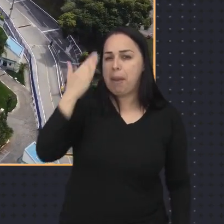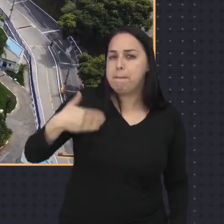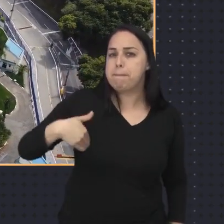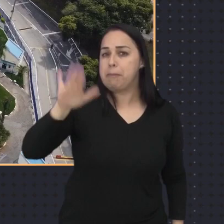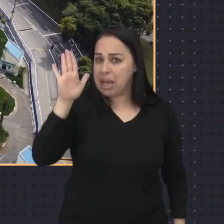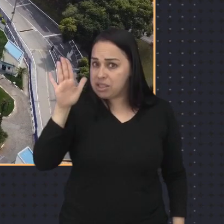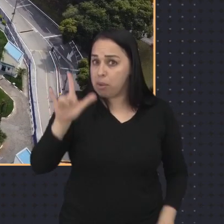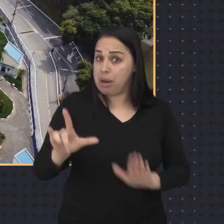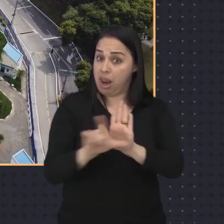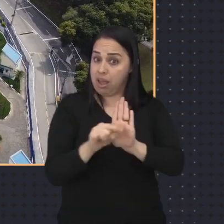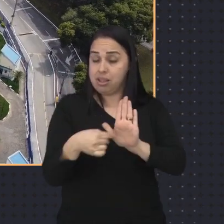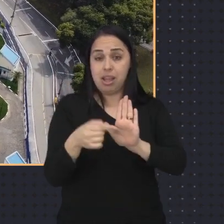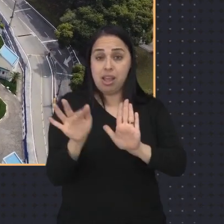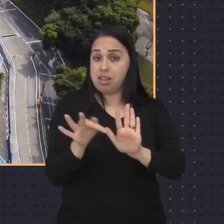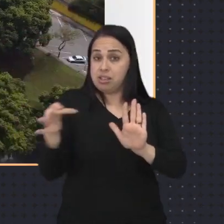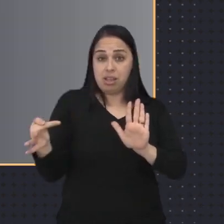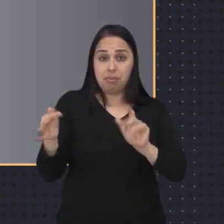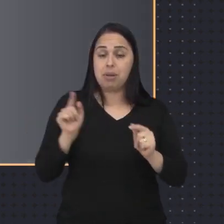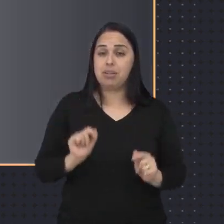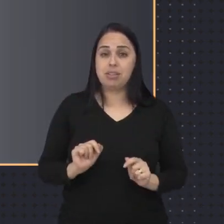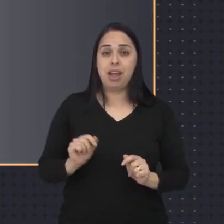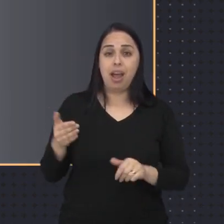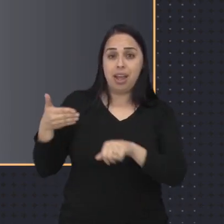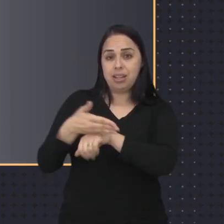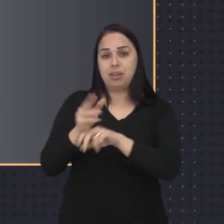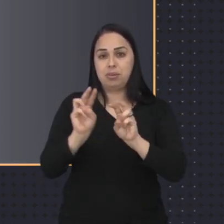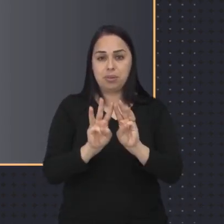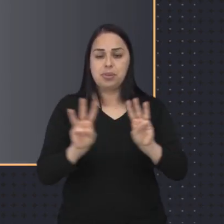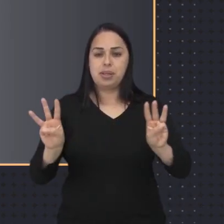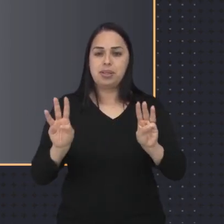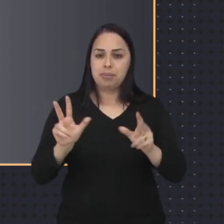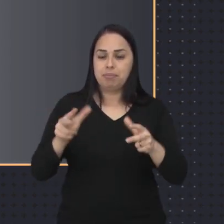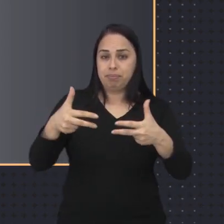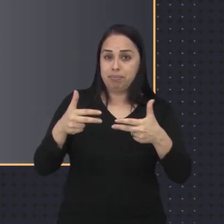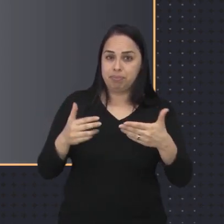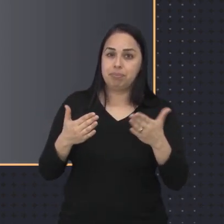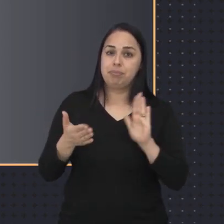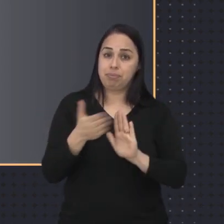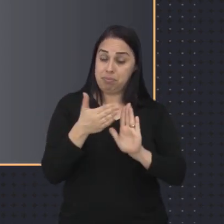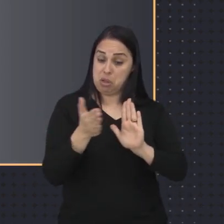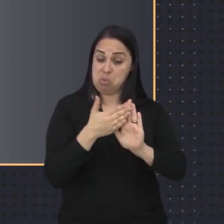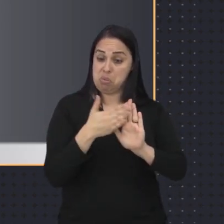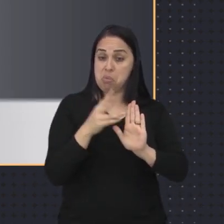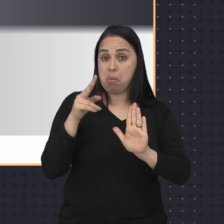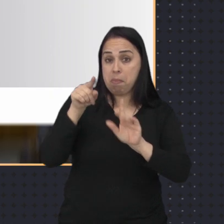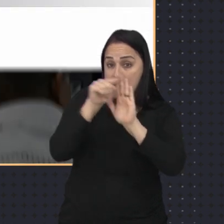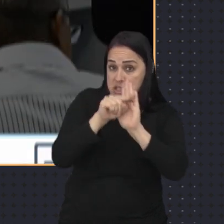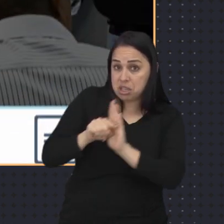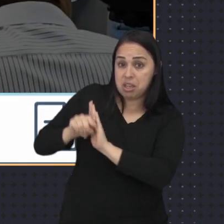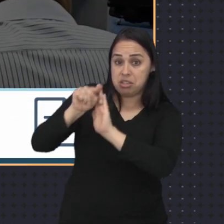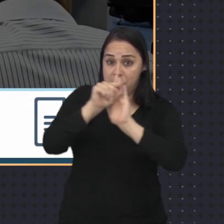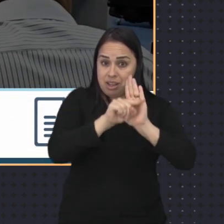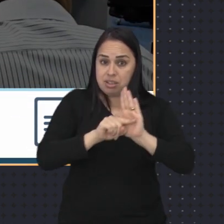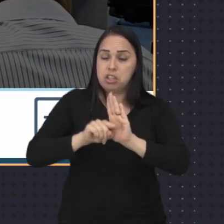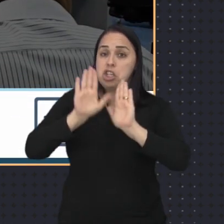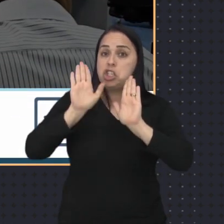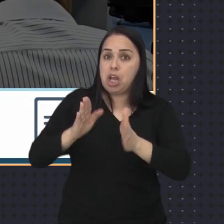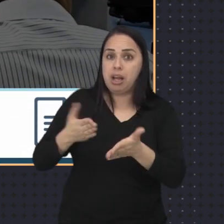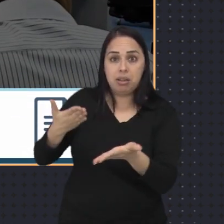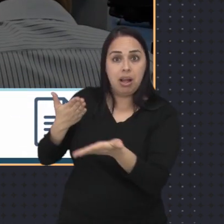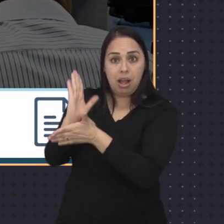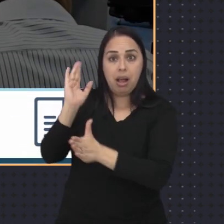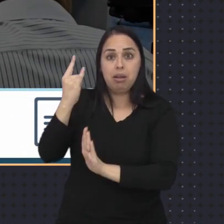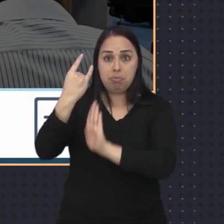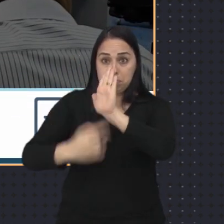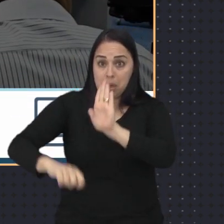da nossa cidade? É simples, no site da Câmara você pode pesquisar todas as propostas sancionadas que já estão em vigor em São